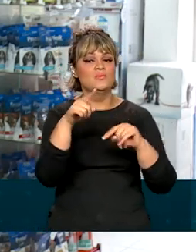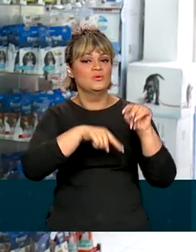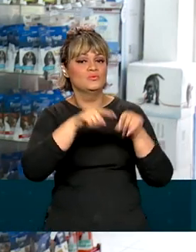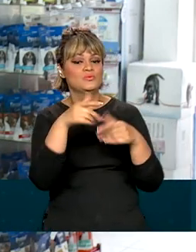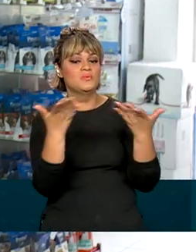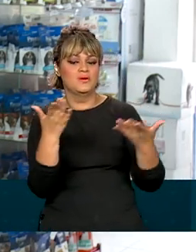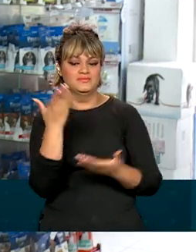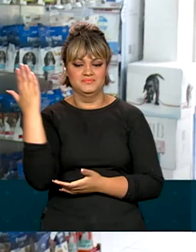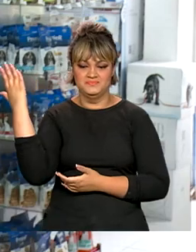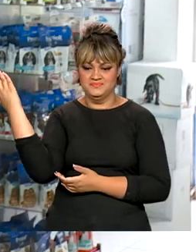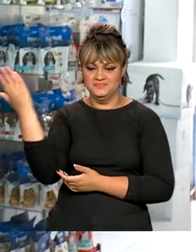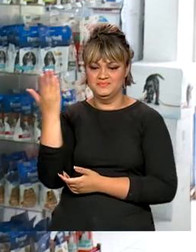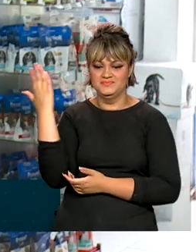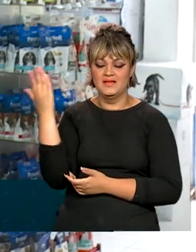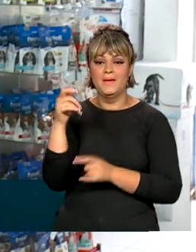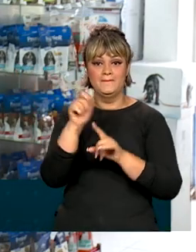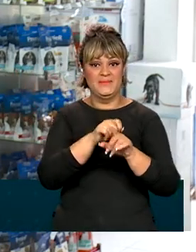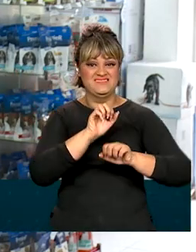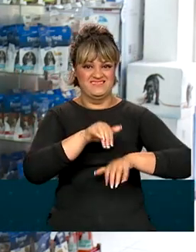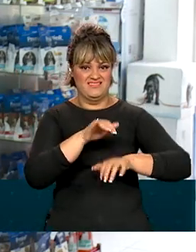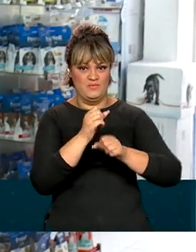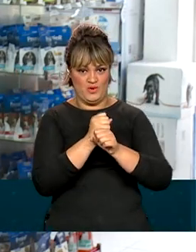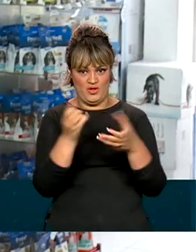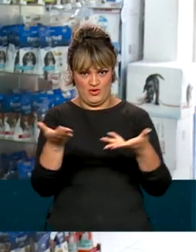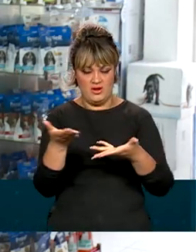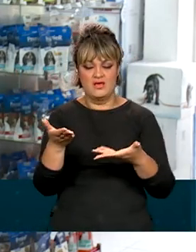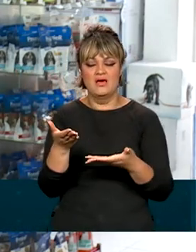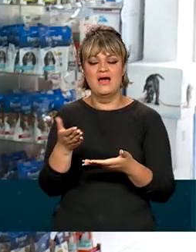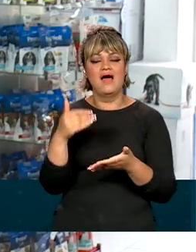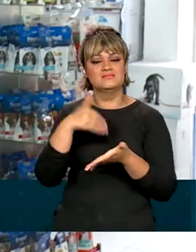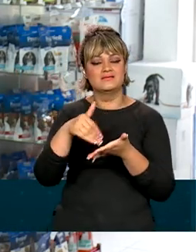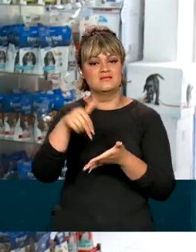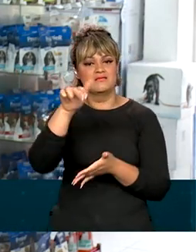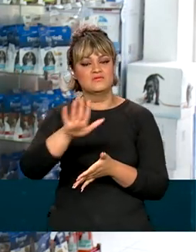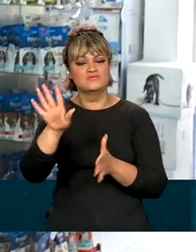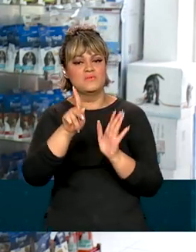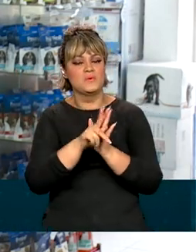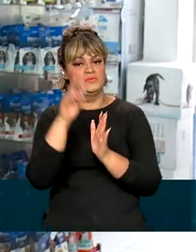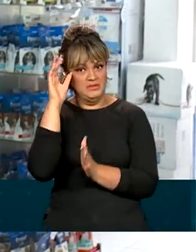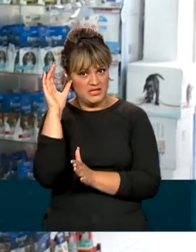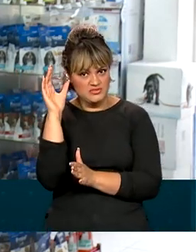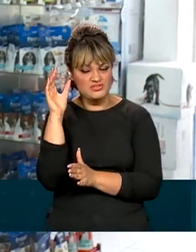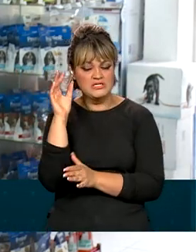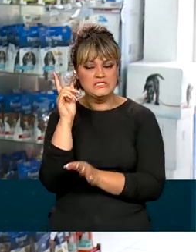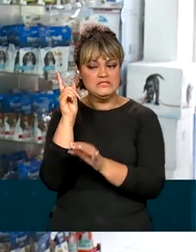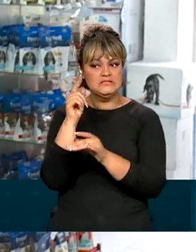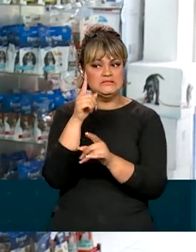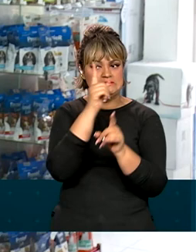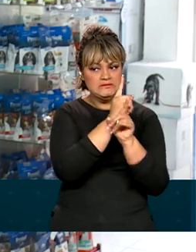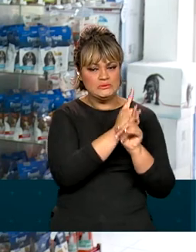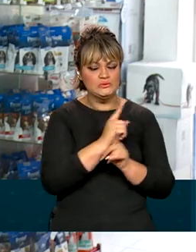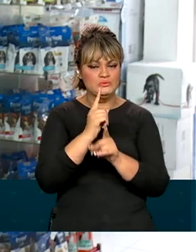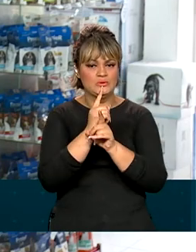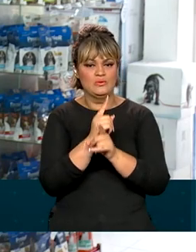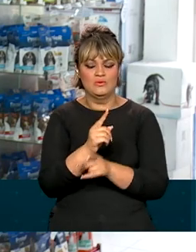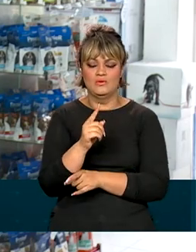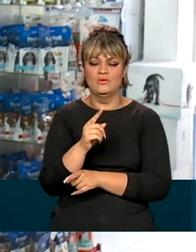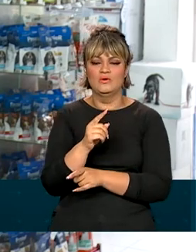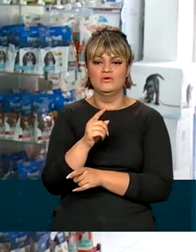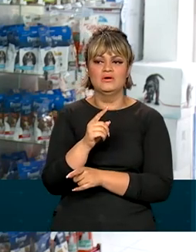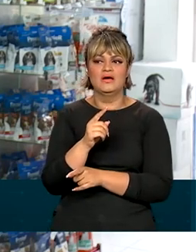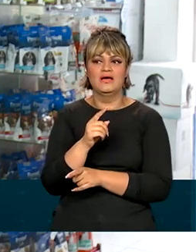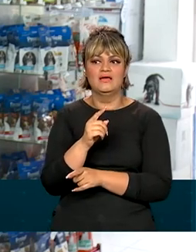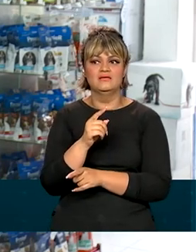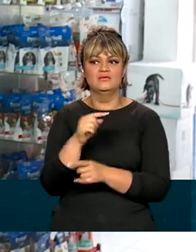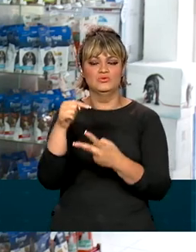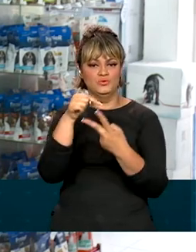nas prateleira em setembro deste ano a secretaria nacional do Consumidor determinou o Recall imediato